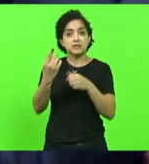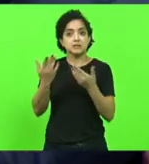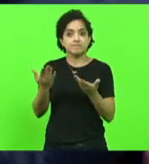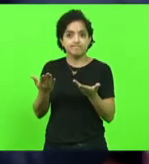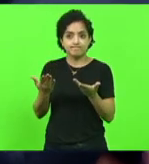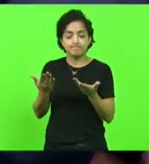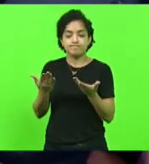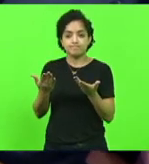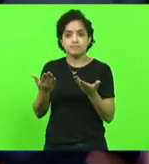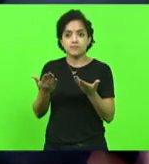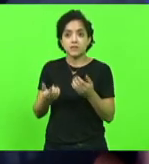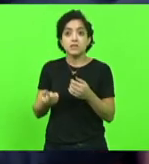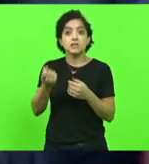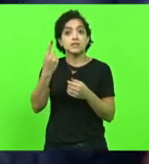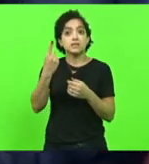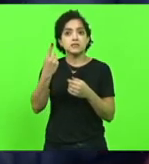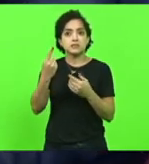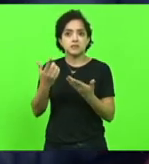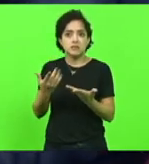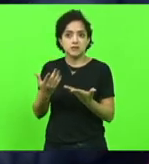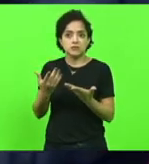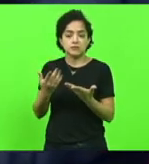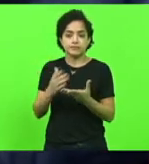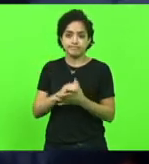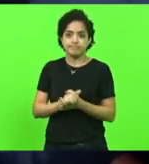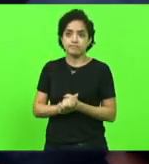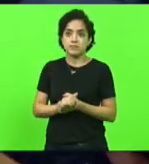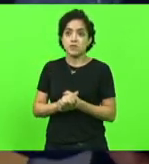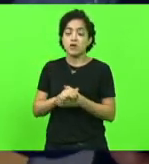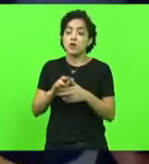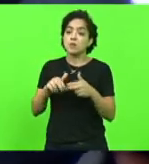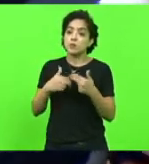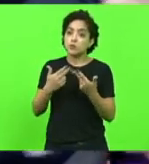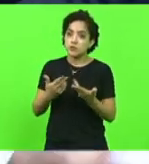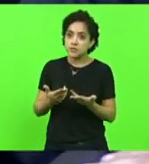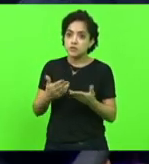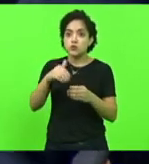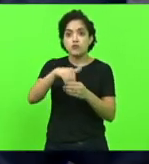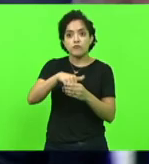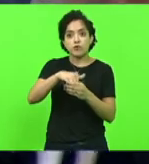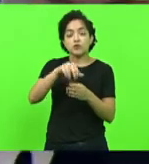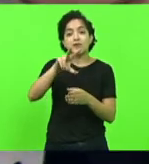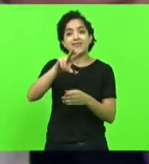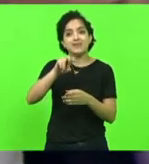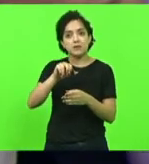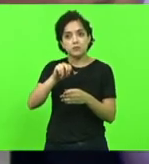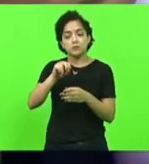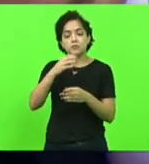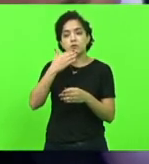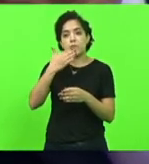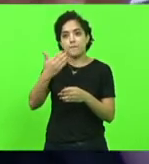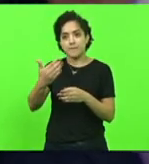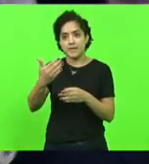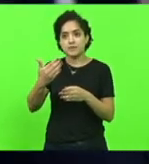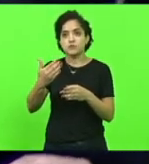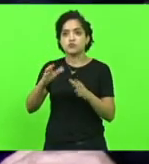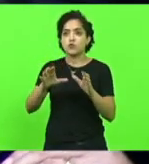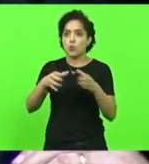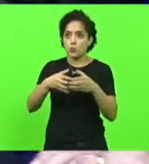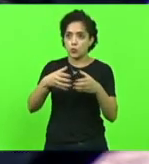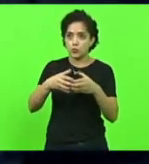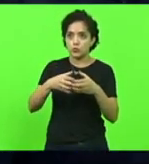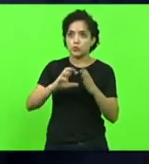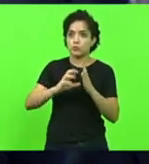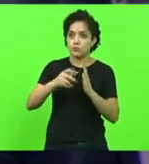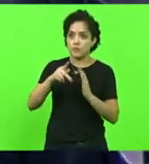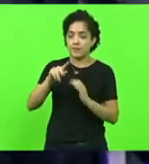no mínimo, muito estranho. Por isso, o voto é não e peço à bancada do PL que vote não também.